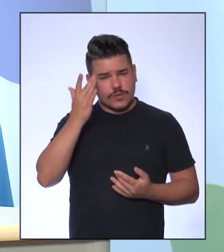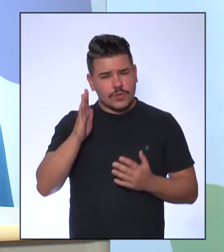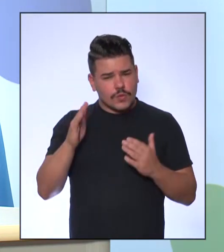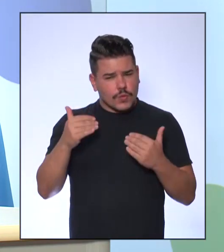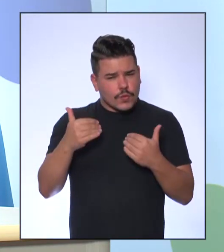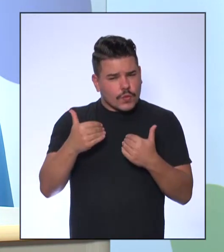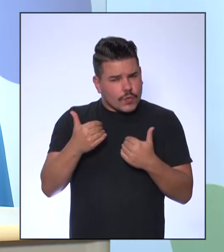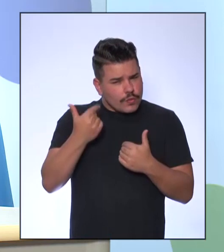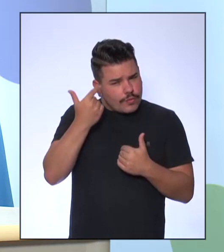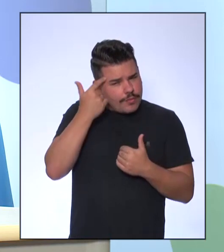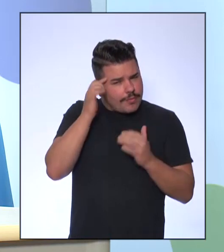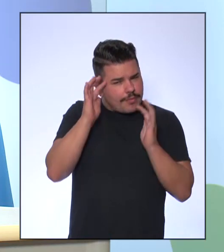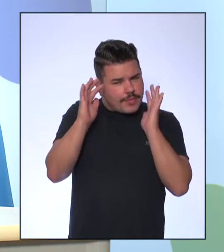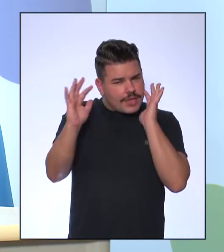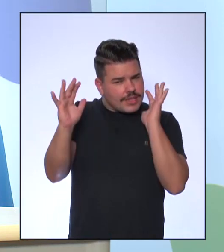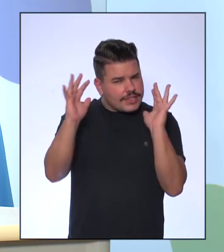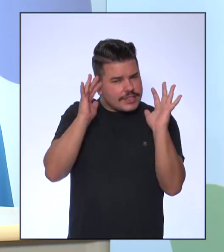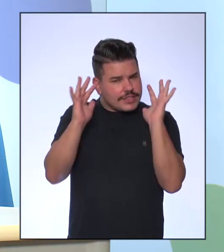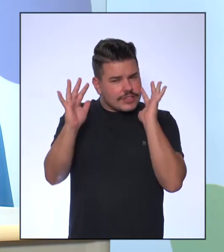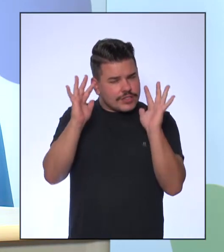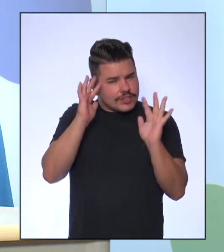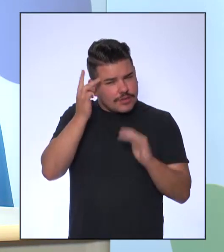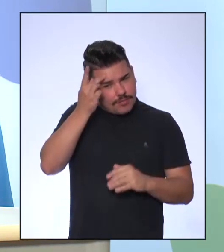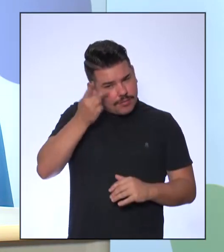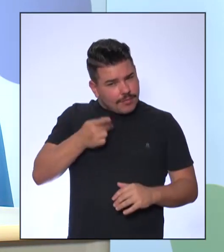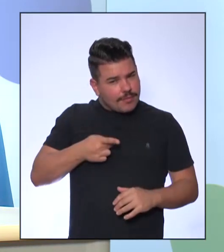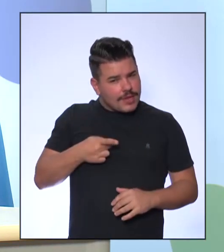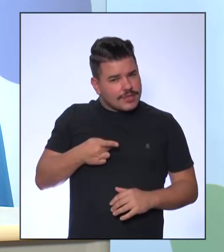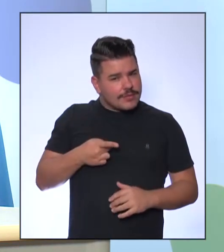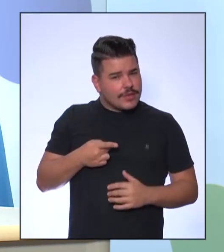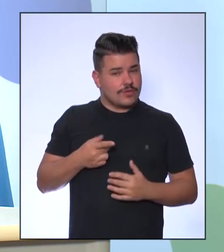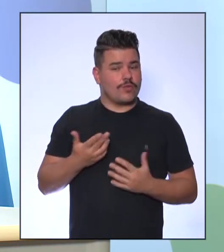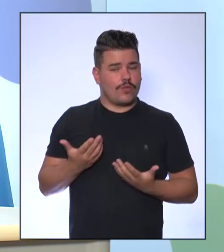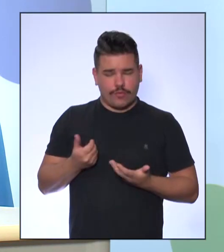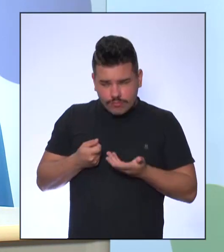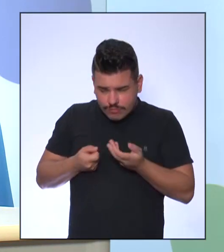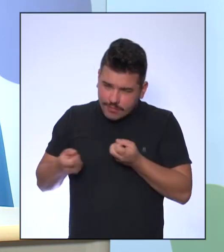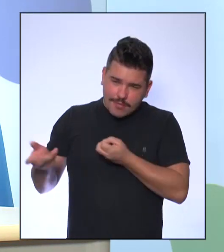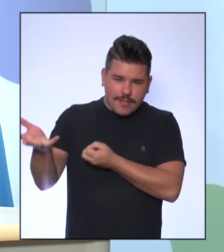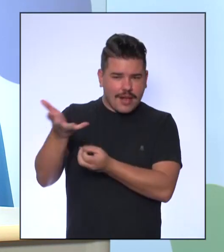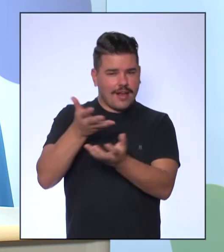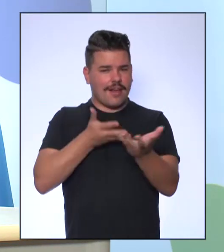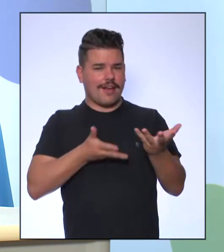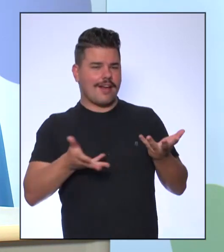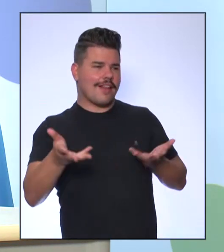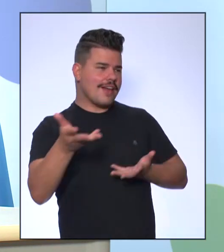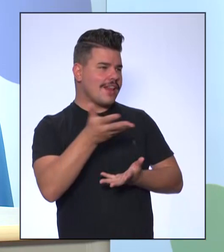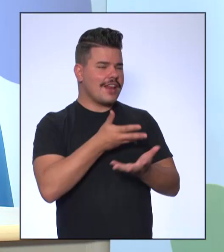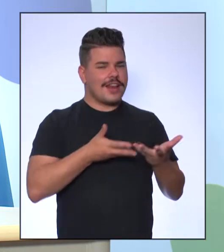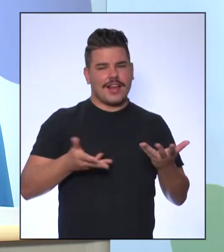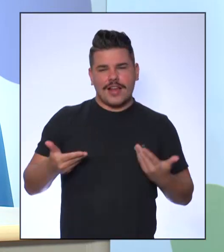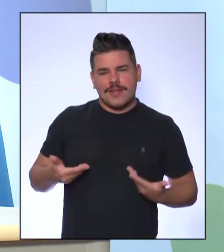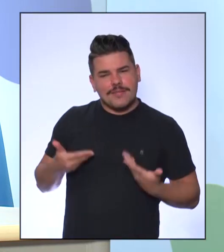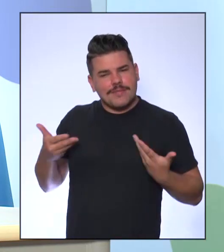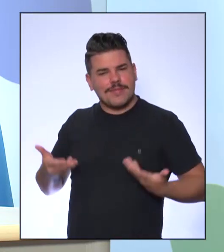introspectiva, mais pensativa, ou as pessoas que lidam com a filosofia, que você já viu falar, são pessoas